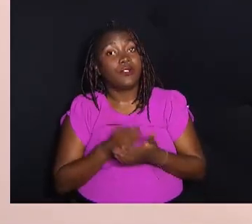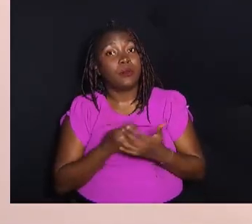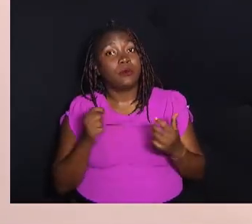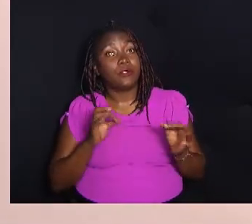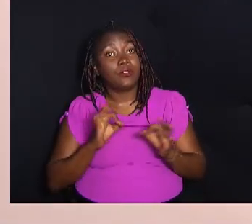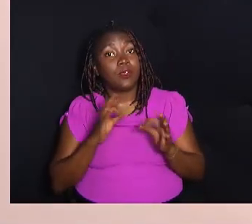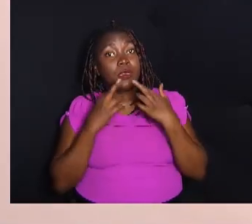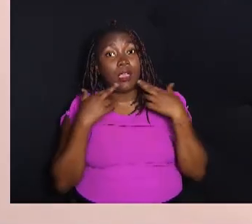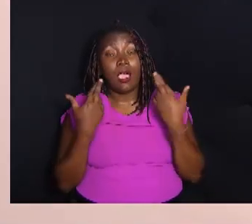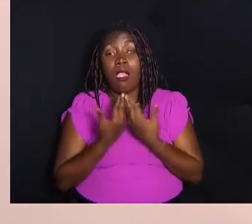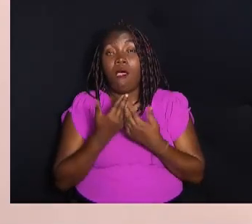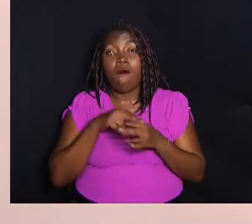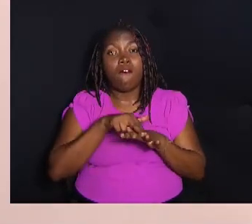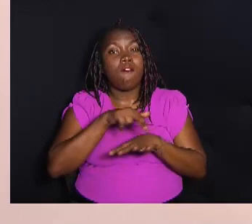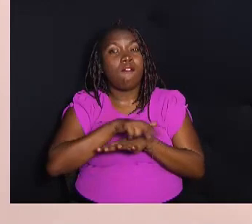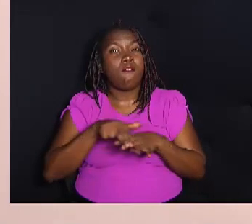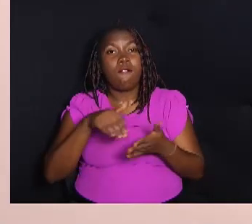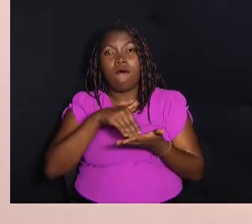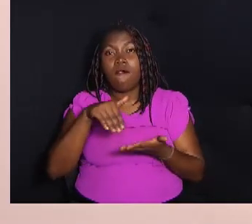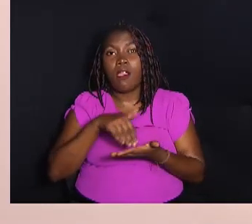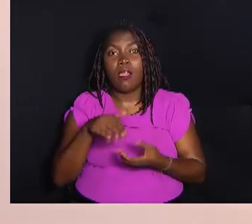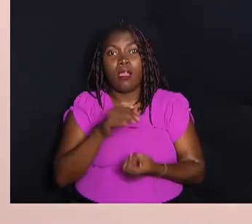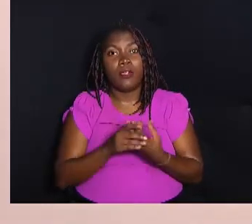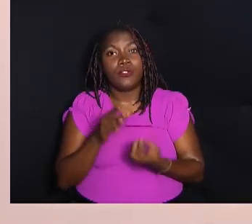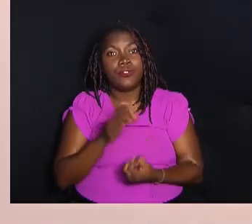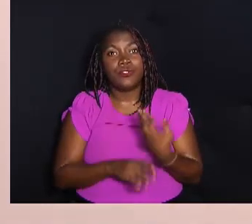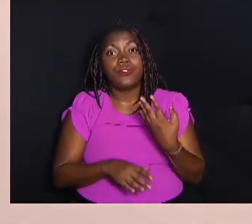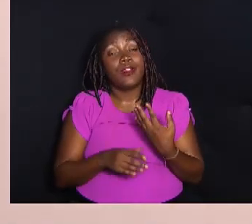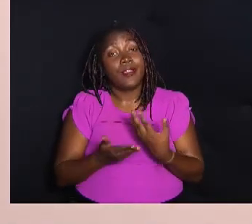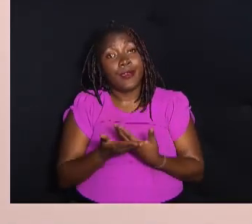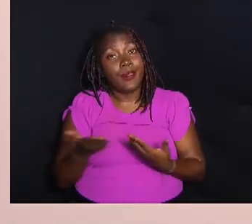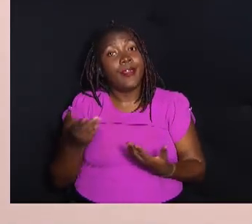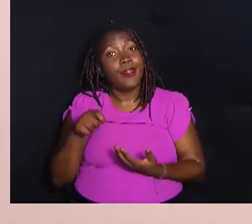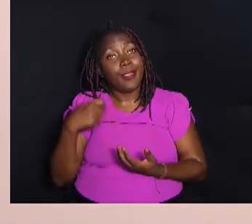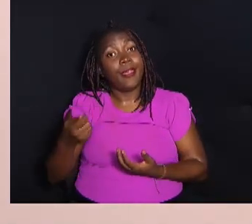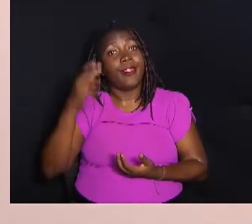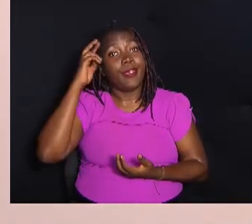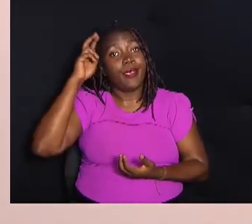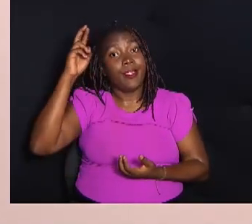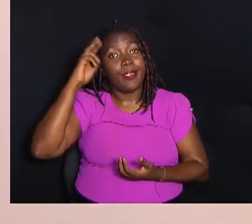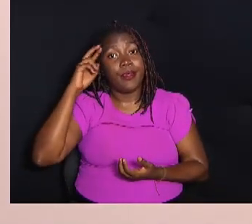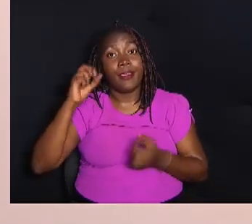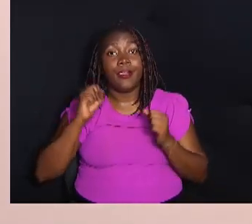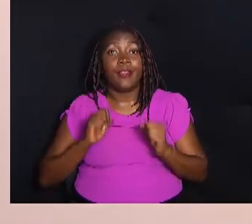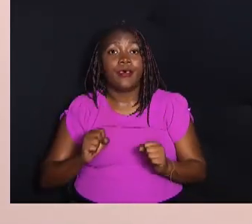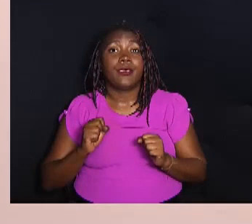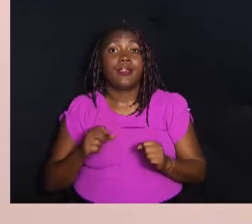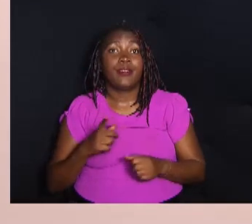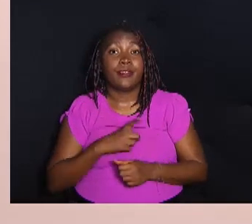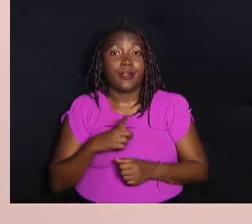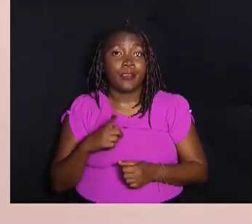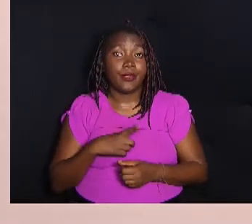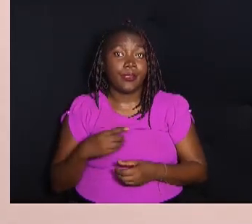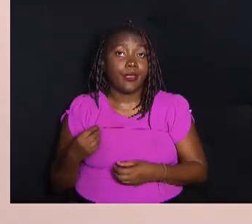com vários secretários com vários autores que que são aí responsáveis e que poderia tá dando